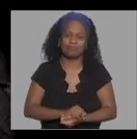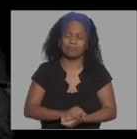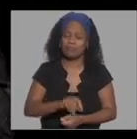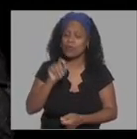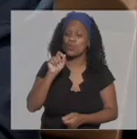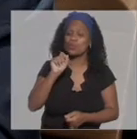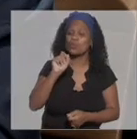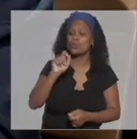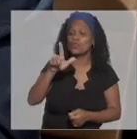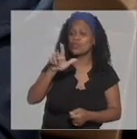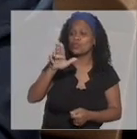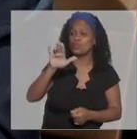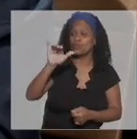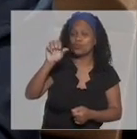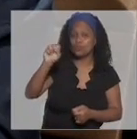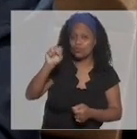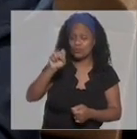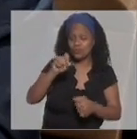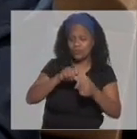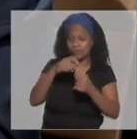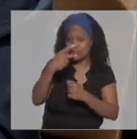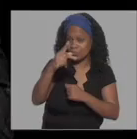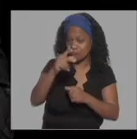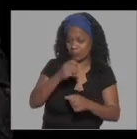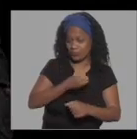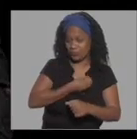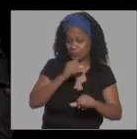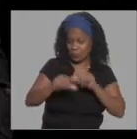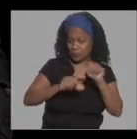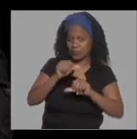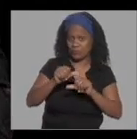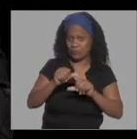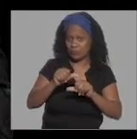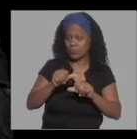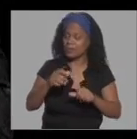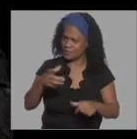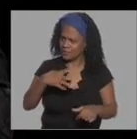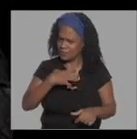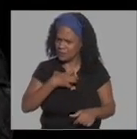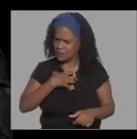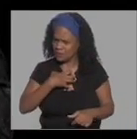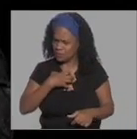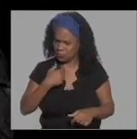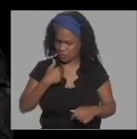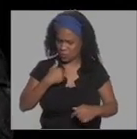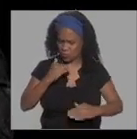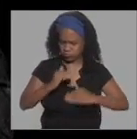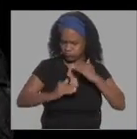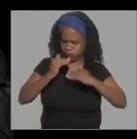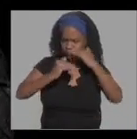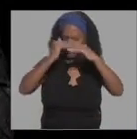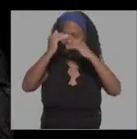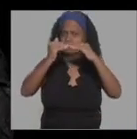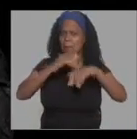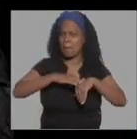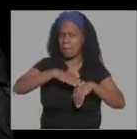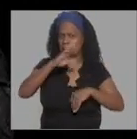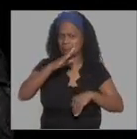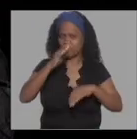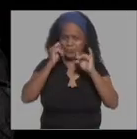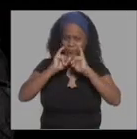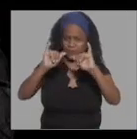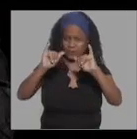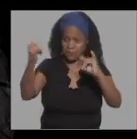que os ganhos em redor da sua vida mudou nesse sentido mesmo de me amadurecer mais ainda